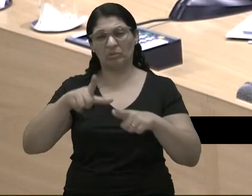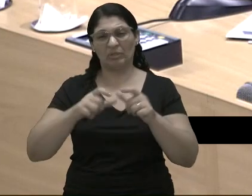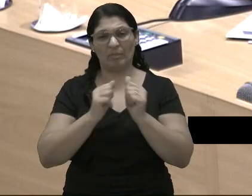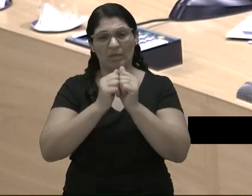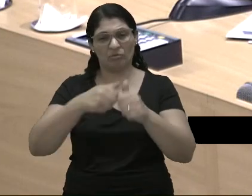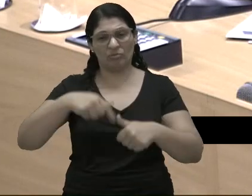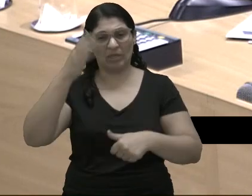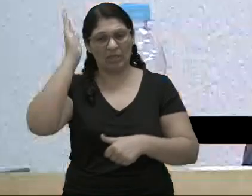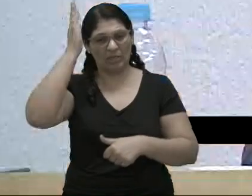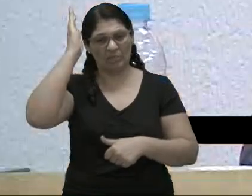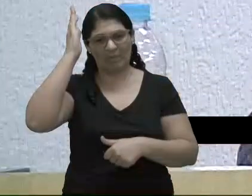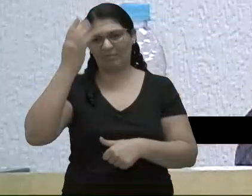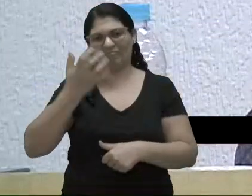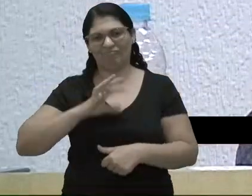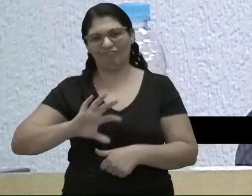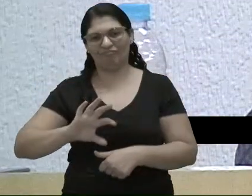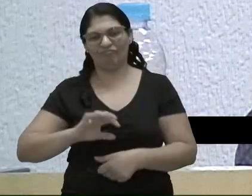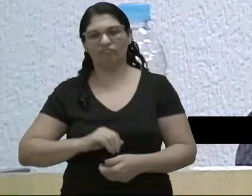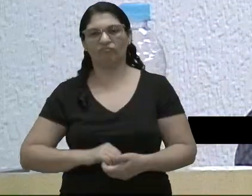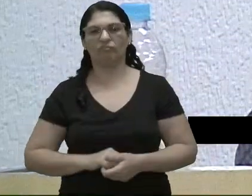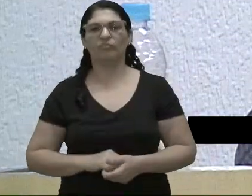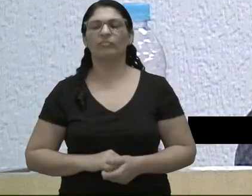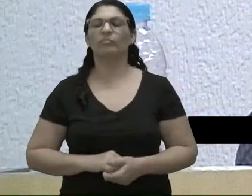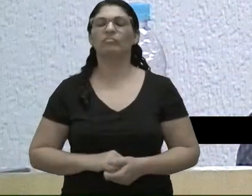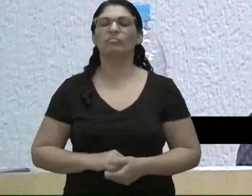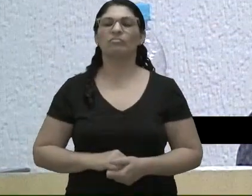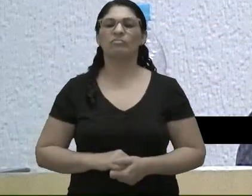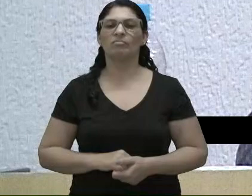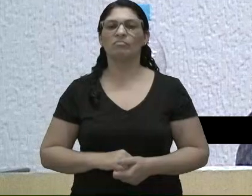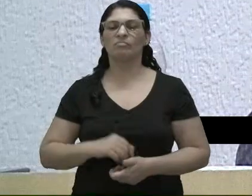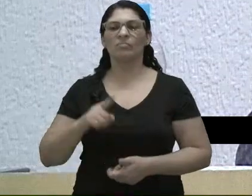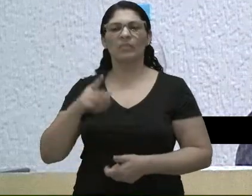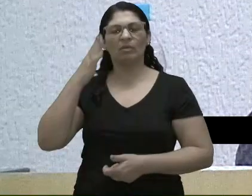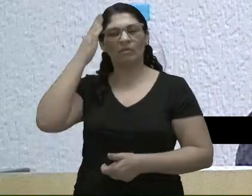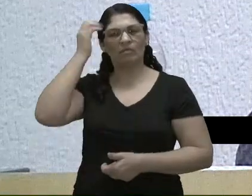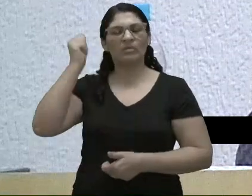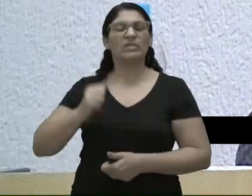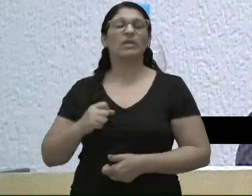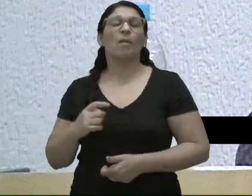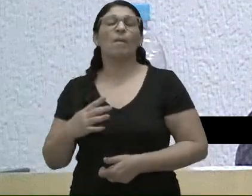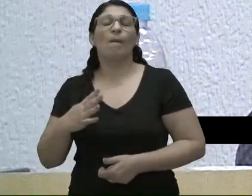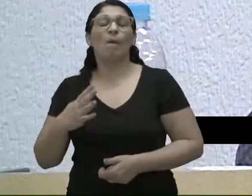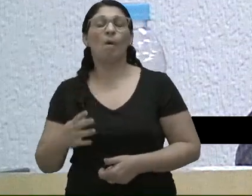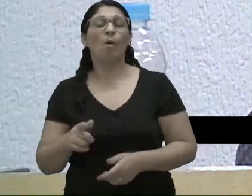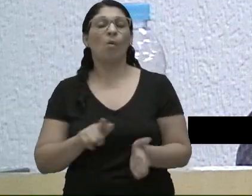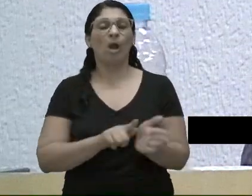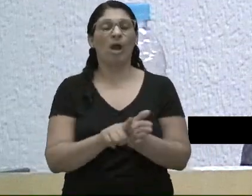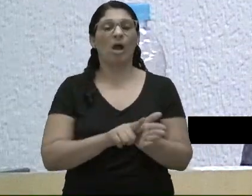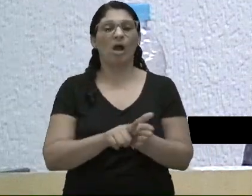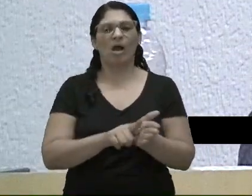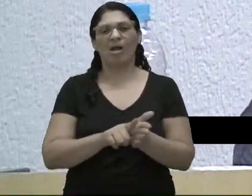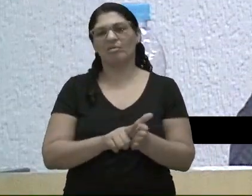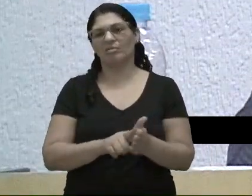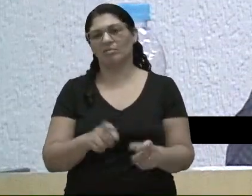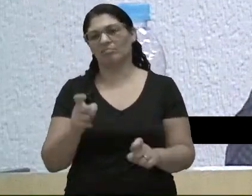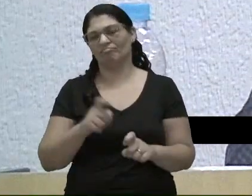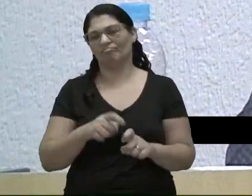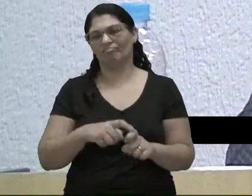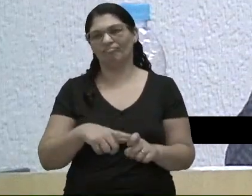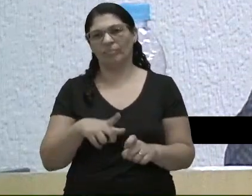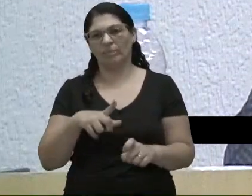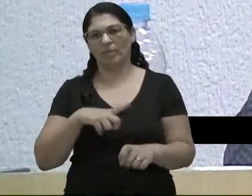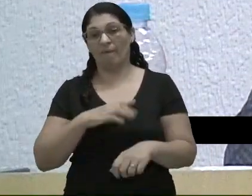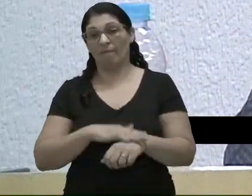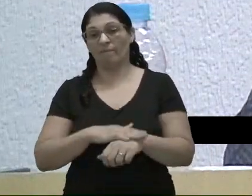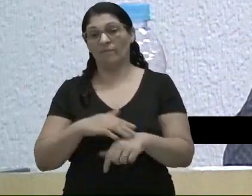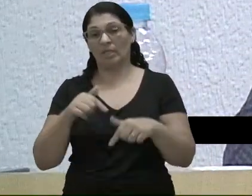Taubaté. Você sabe me informar, em média, quantos exames eram feitos? Tem esse número? Média? Não precisa ser exato, não,